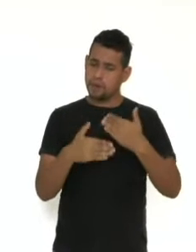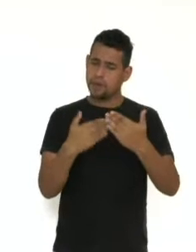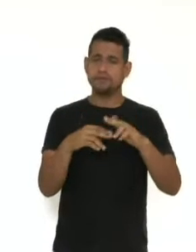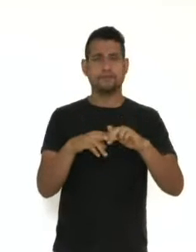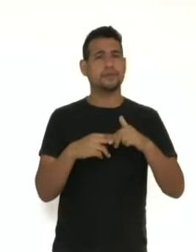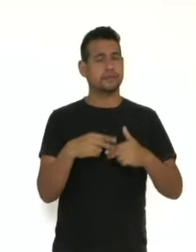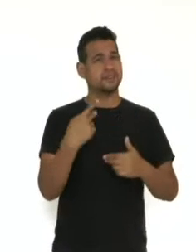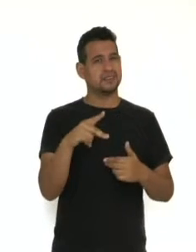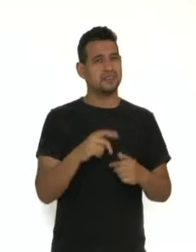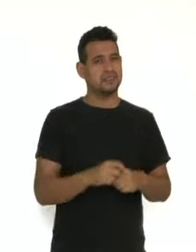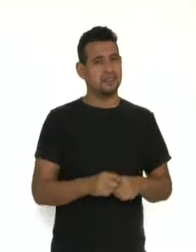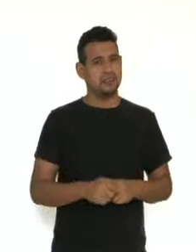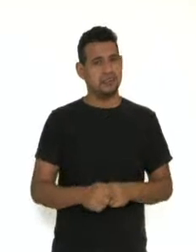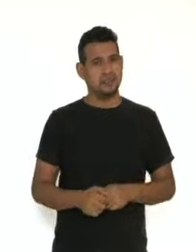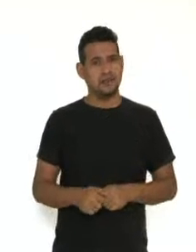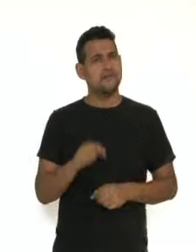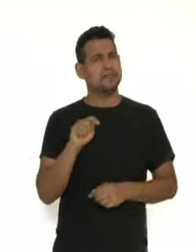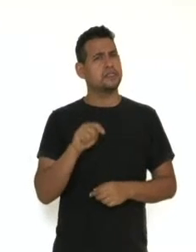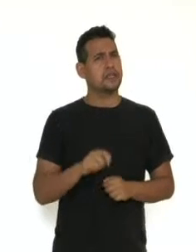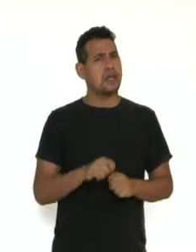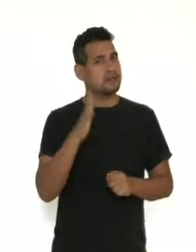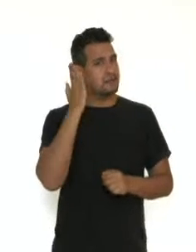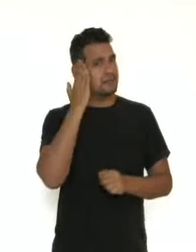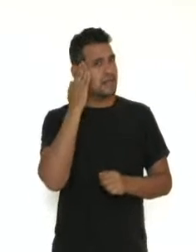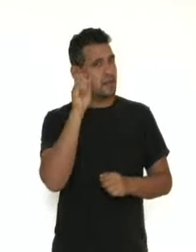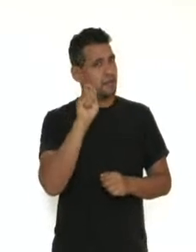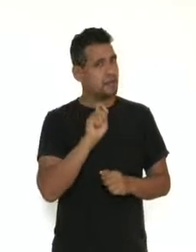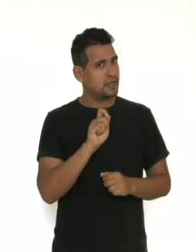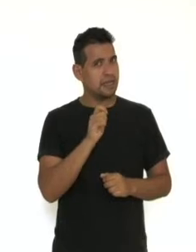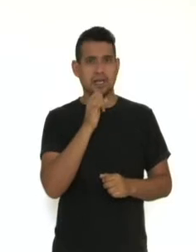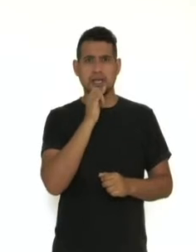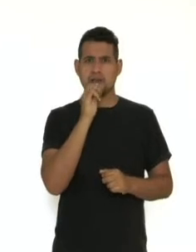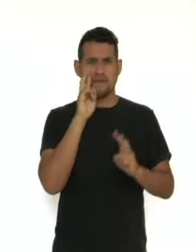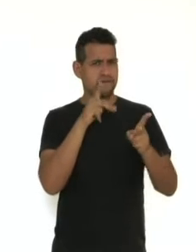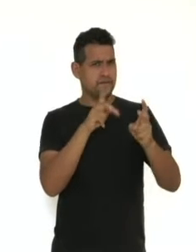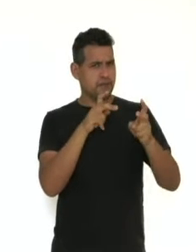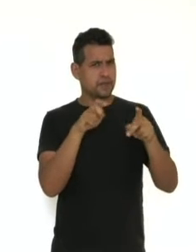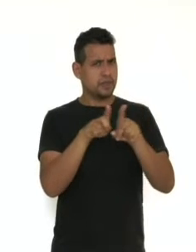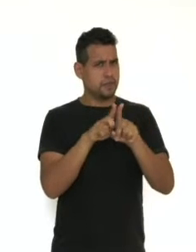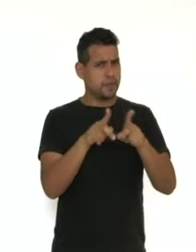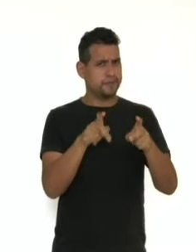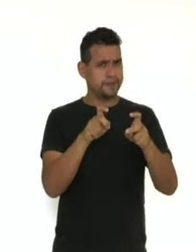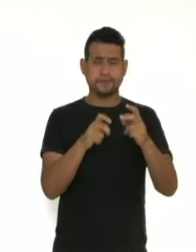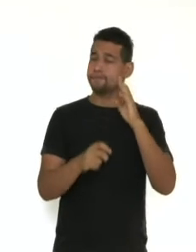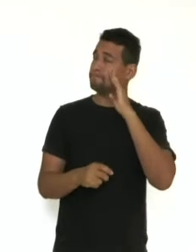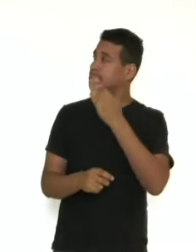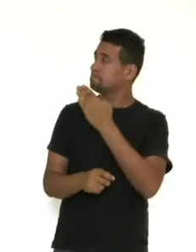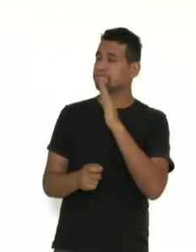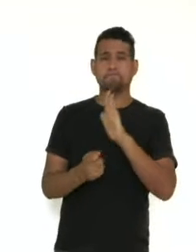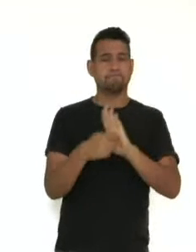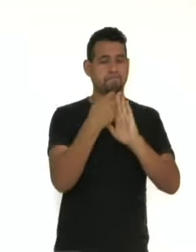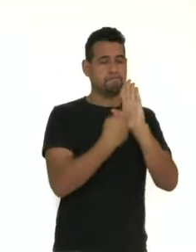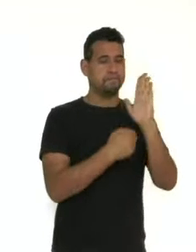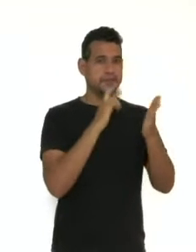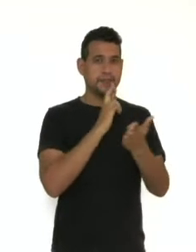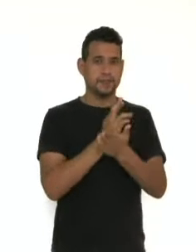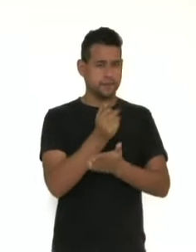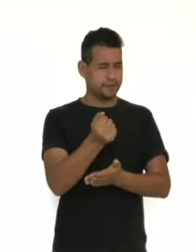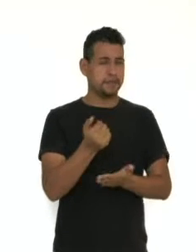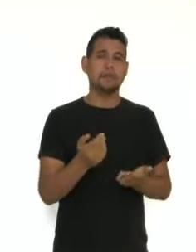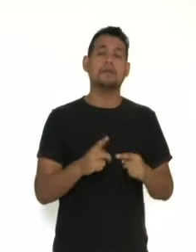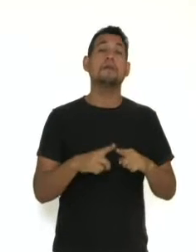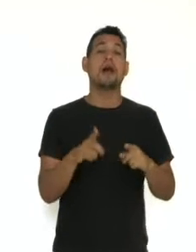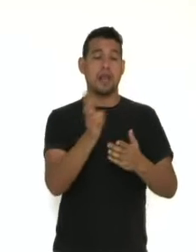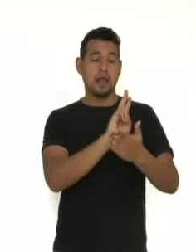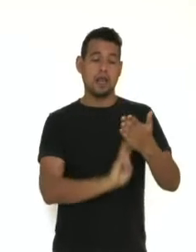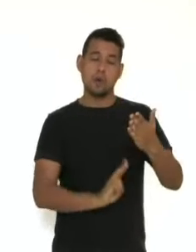sua causa, você já sabe, né? Você já viu isso. Então olha aqui, preenchidinho para você. Seguimos